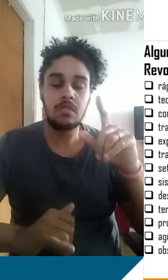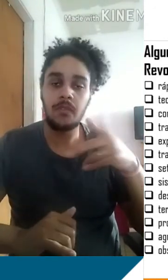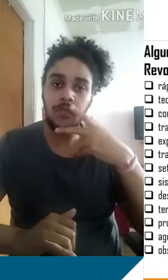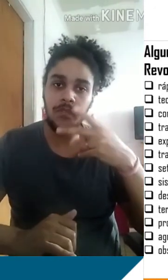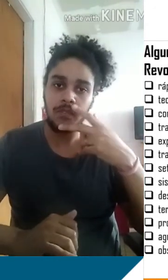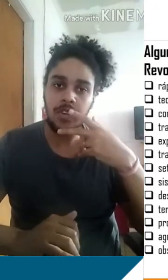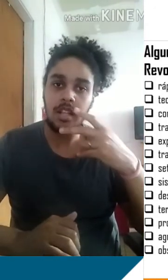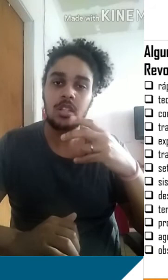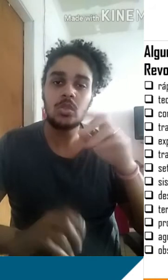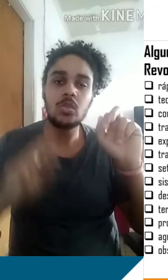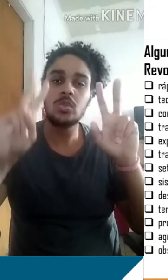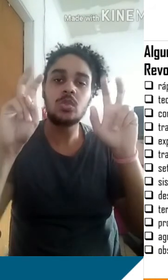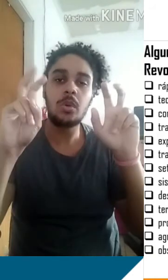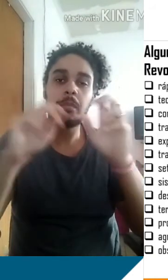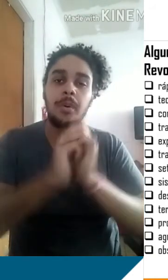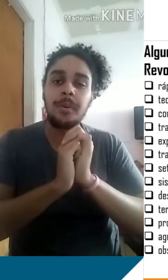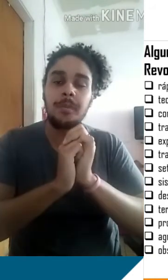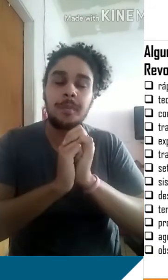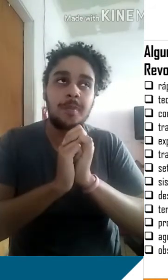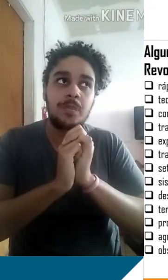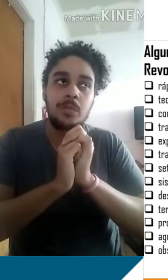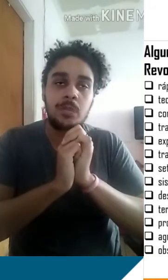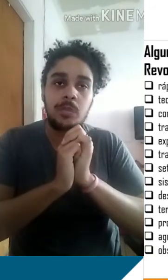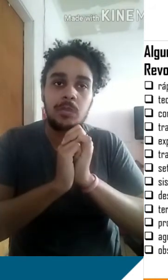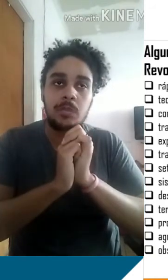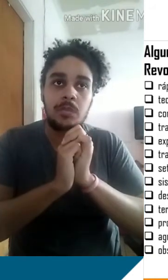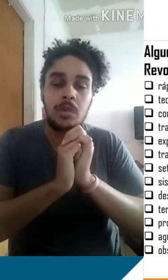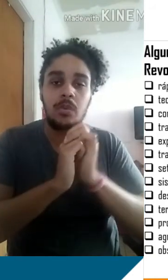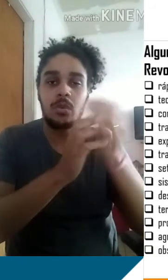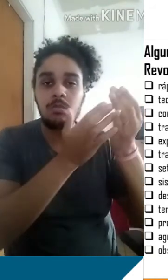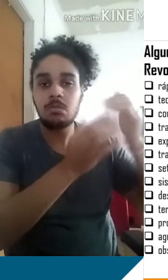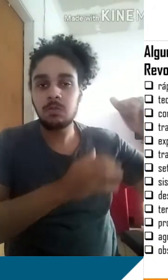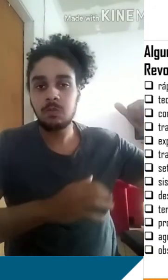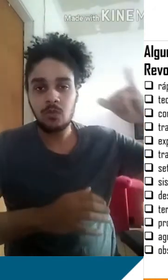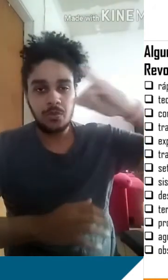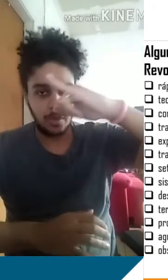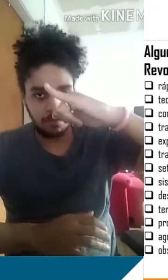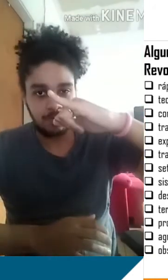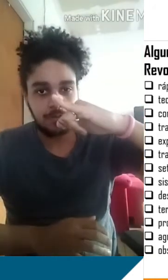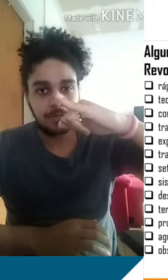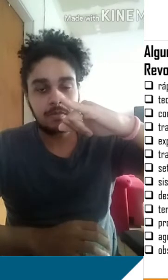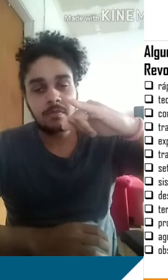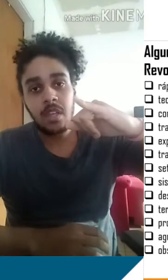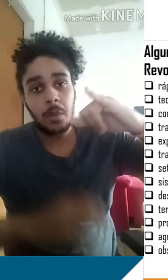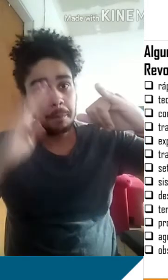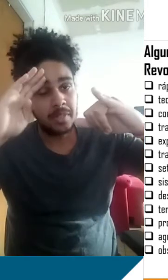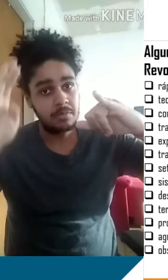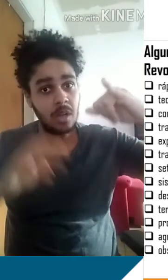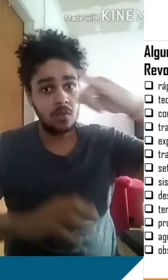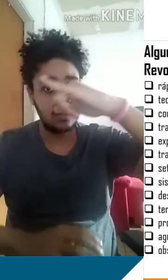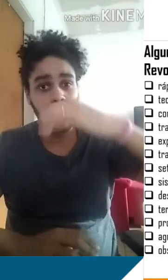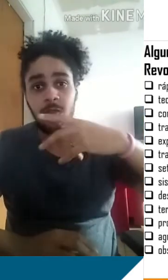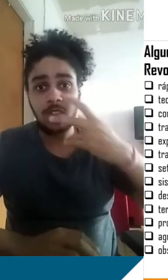se eu não me engano é o 737. E ele dá um número de países em que é necessário para que ele seja produzido. Quando você